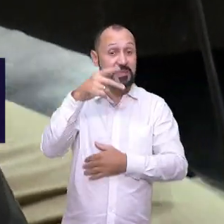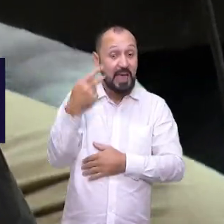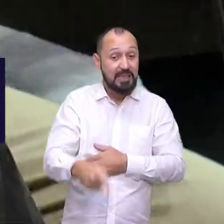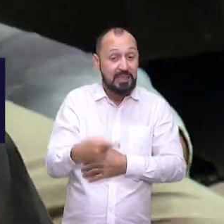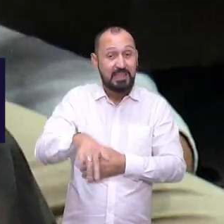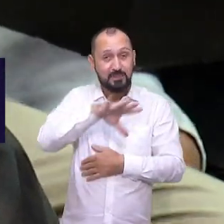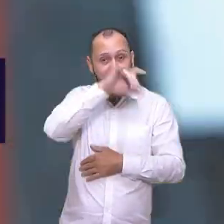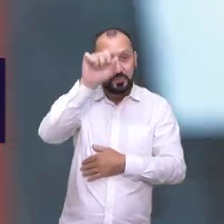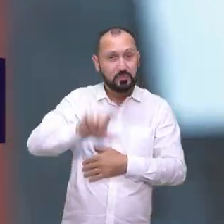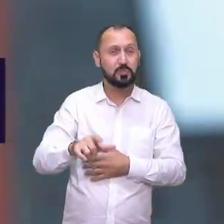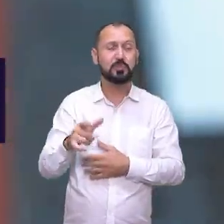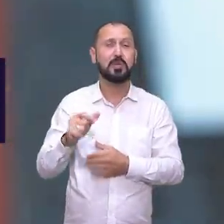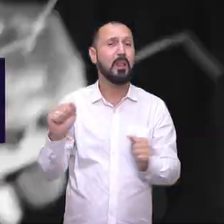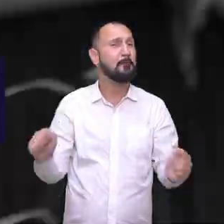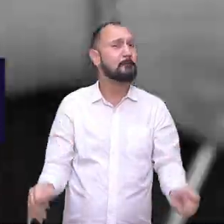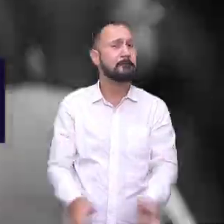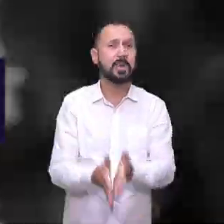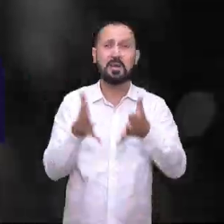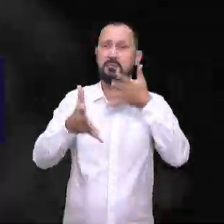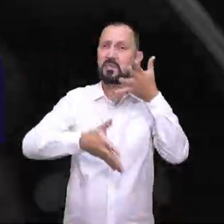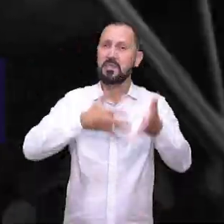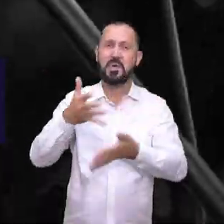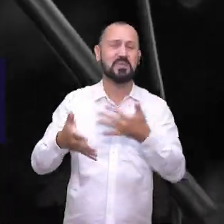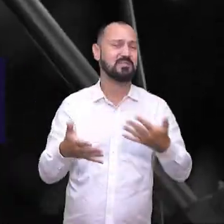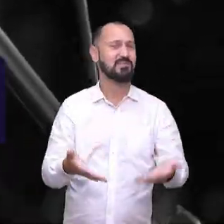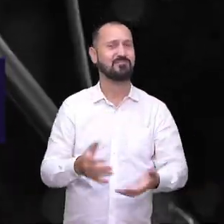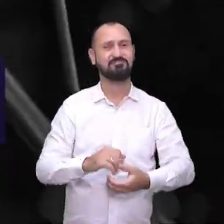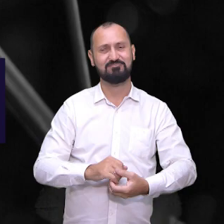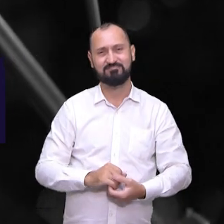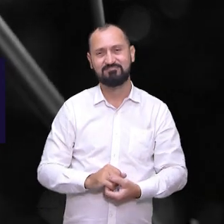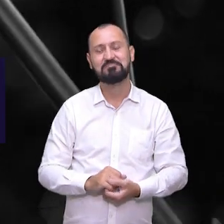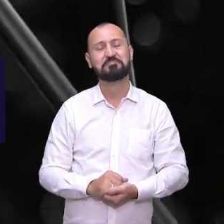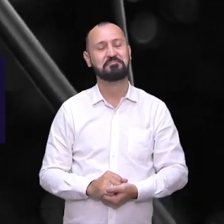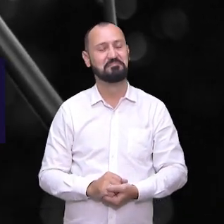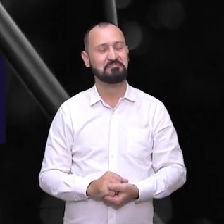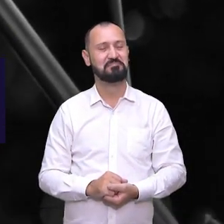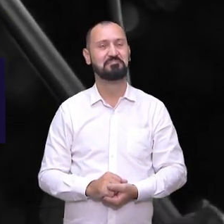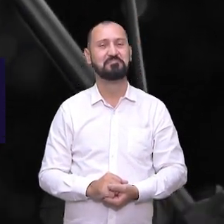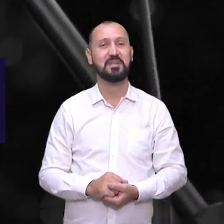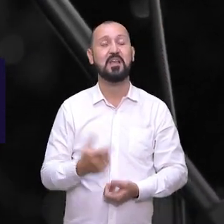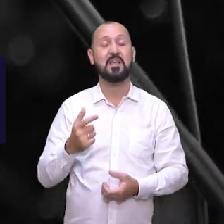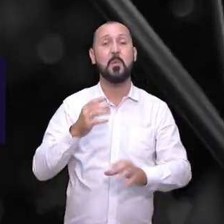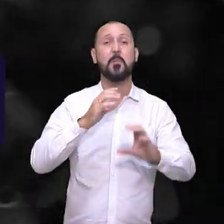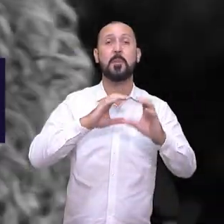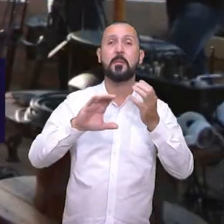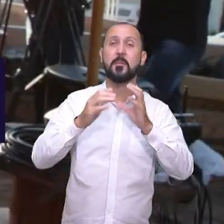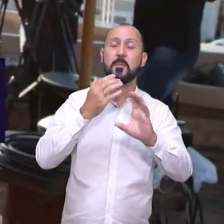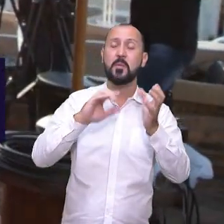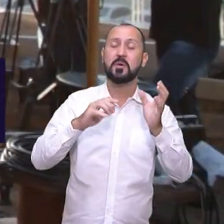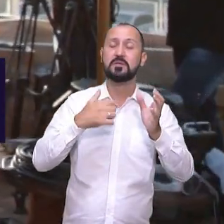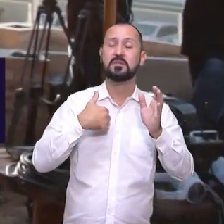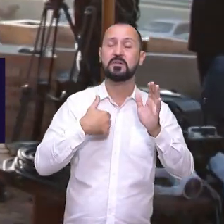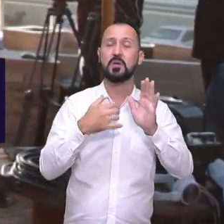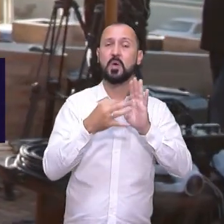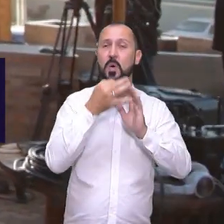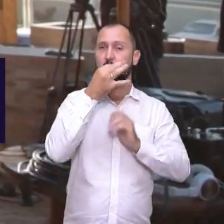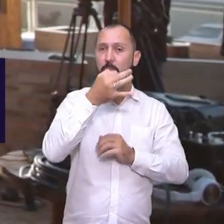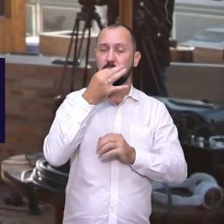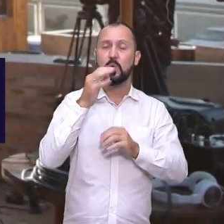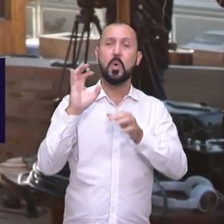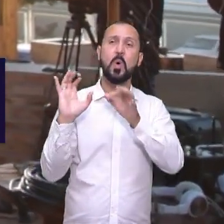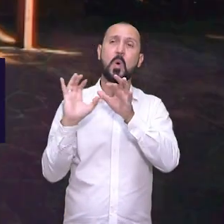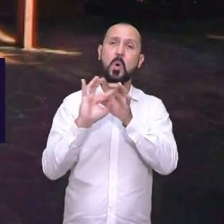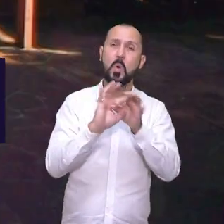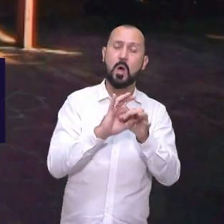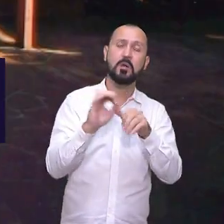que produz música, a chamada música regional do Mato Grosso do Sul, ela é maravilhosa, né? E é